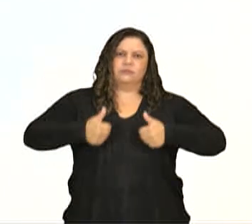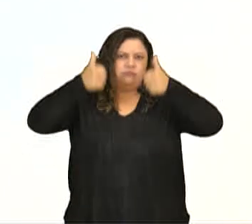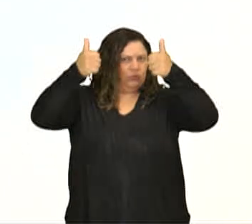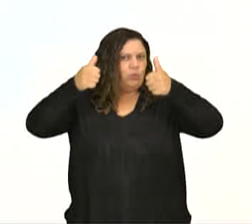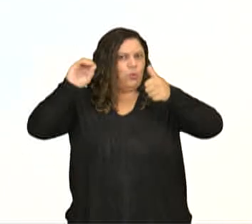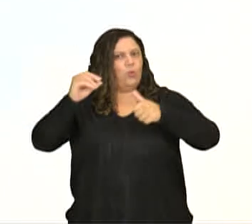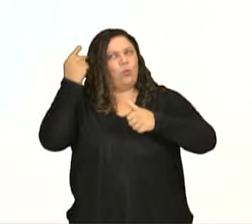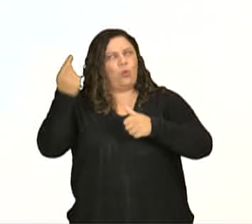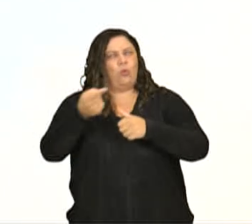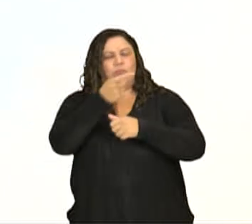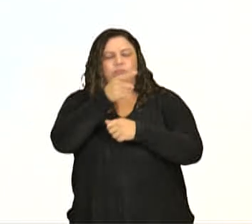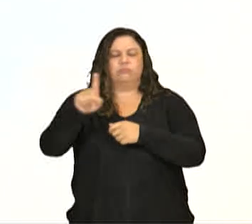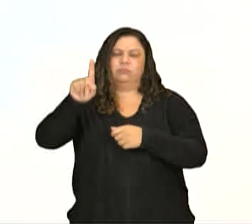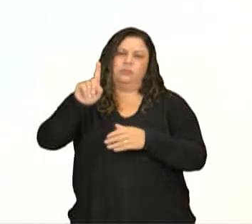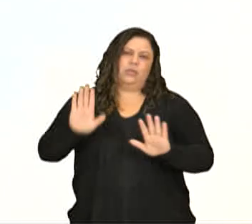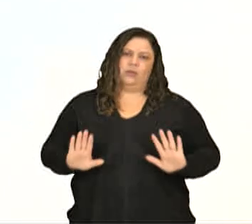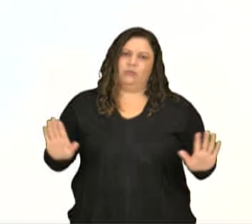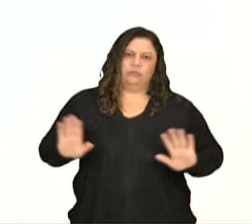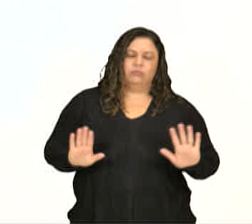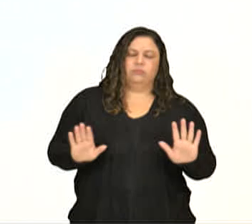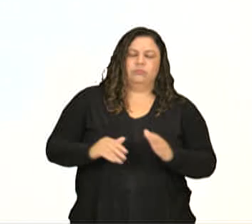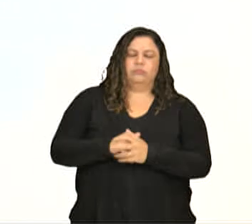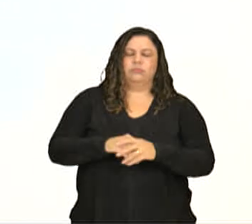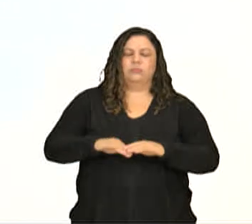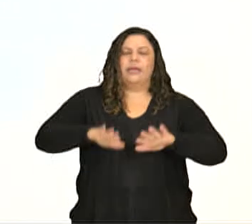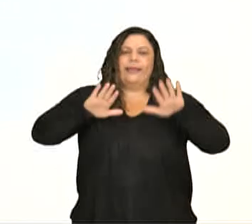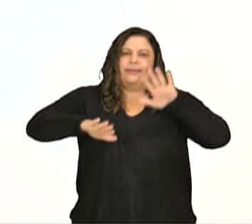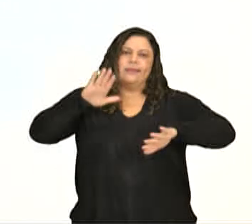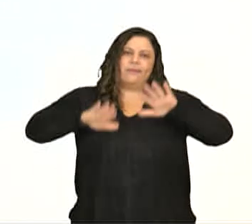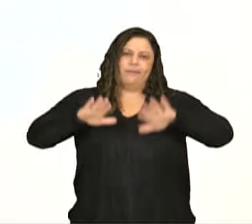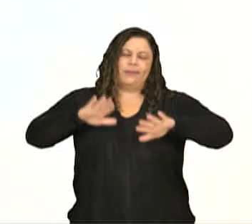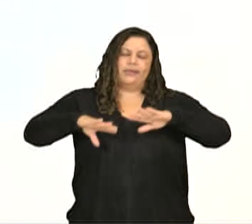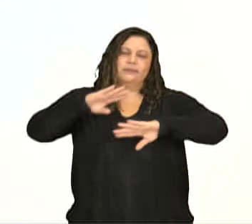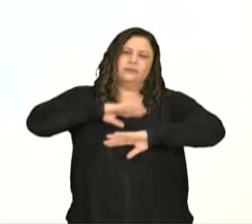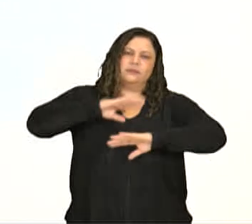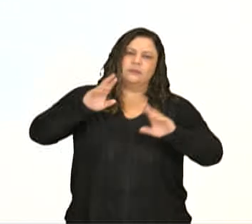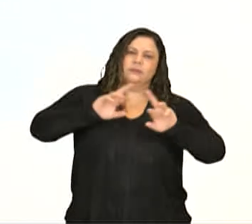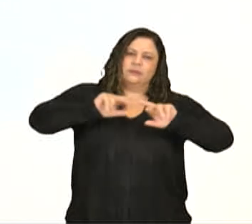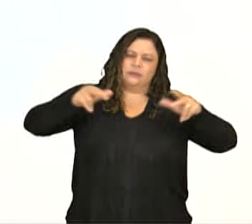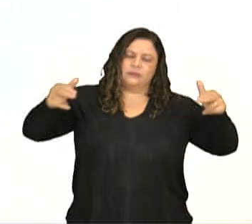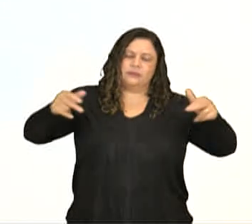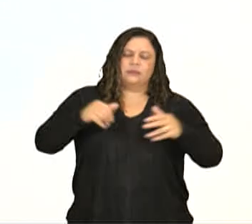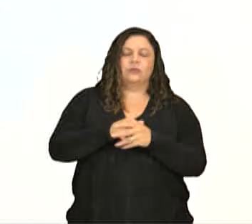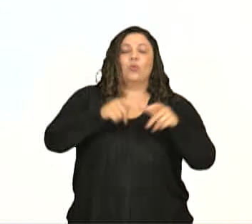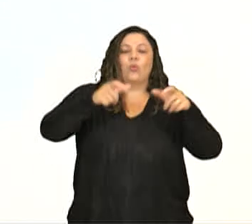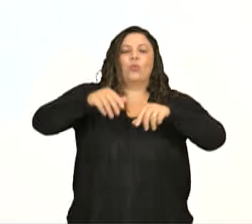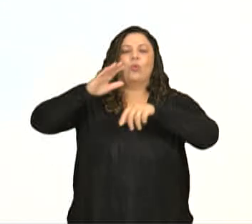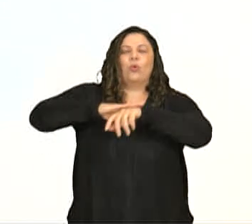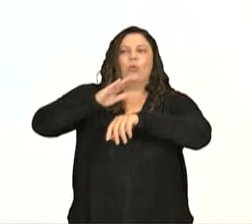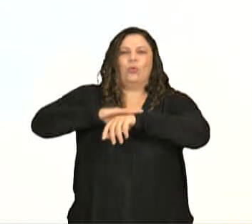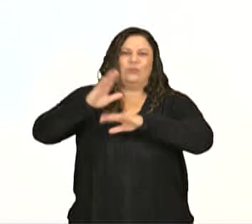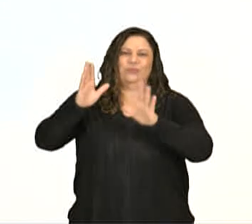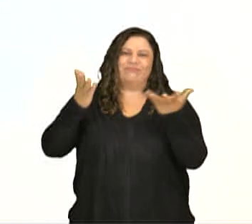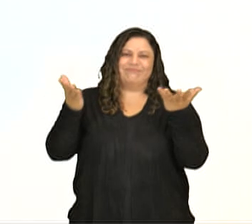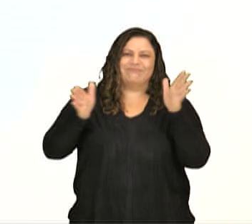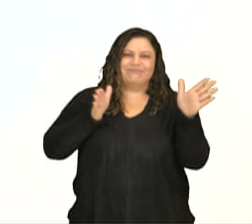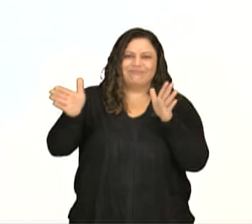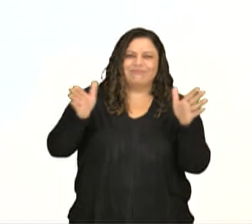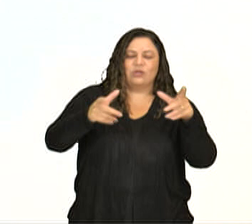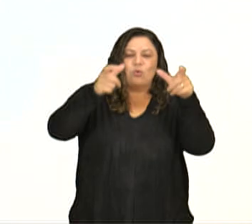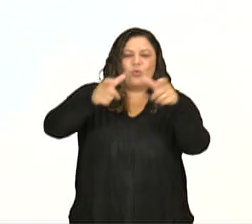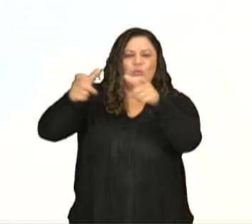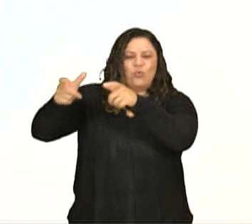favorável ou desfavorável conforme a ocasião, conforme o tempo, o lugar e outras condições que vêm a